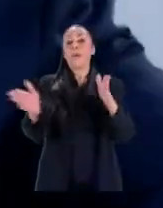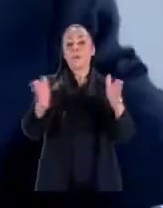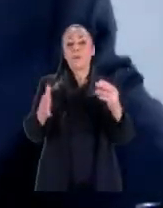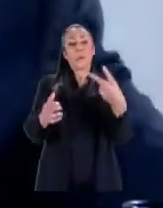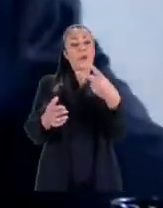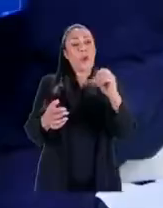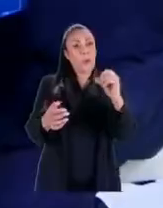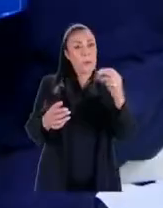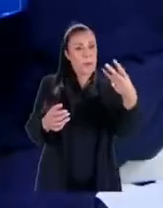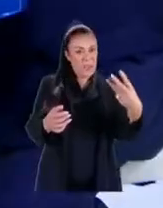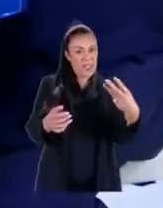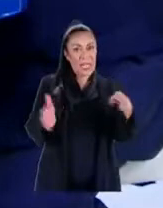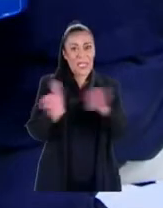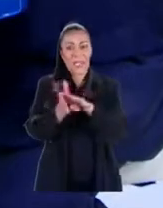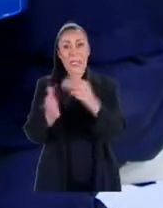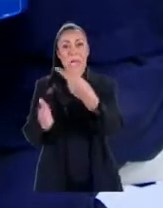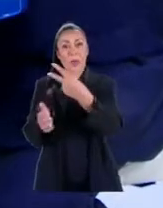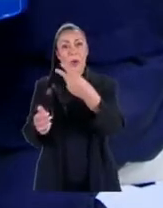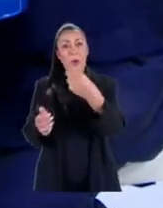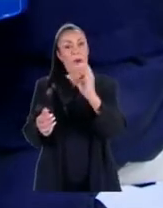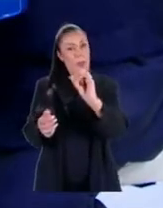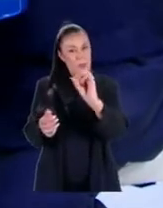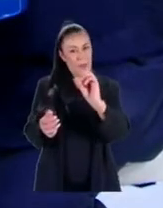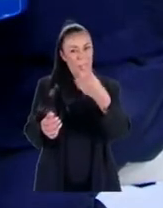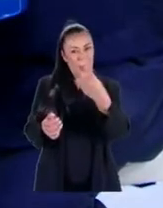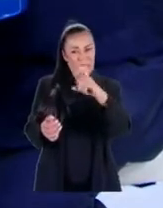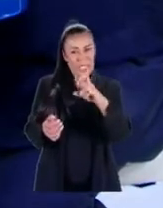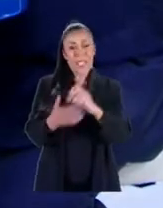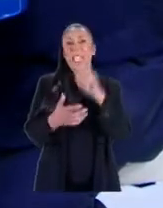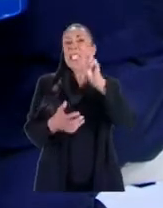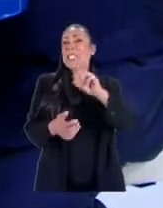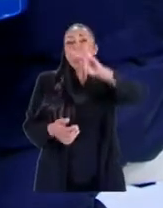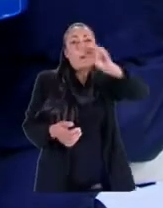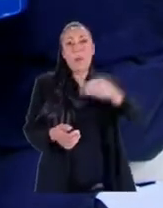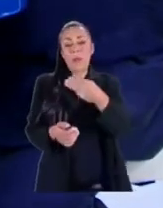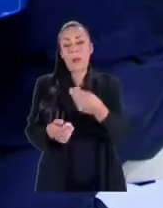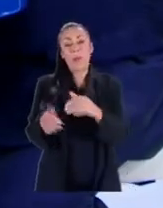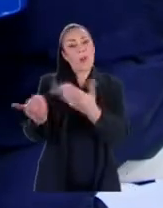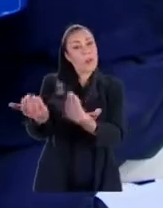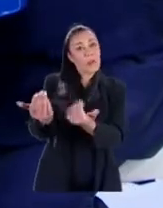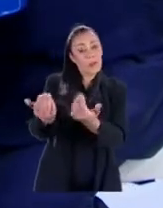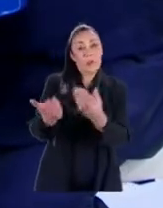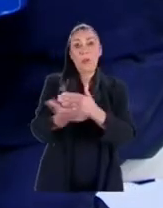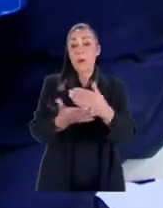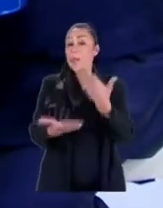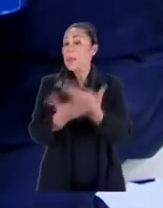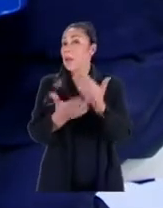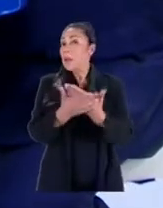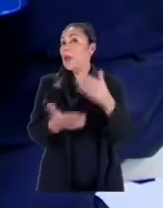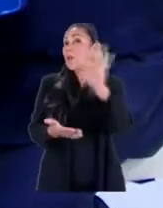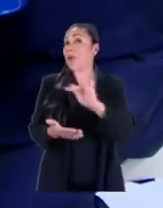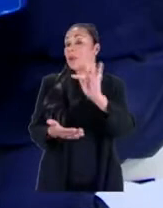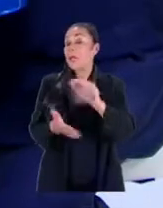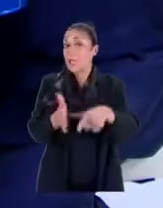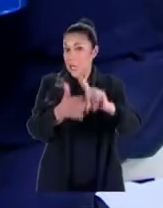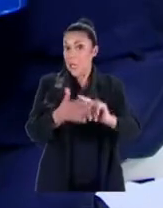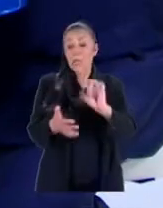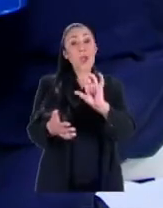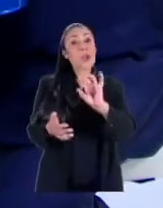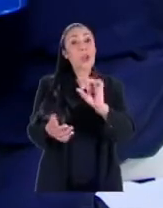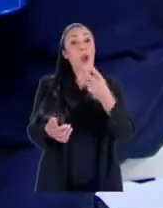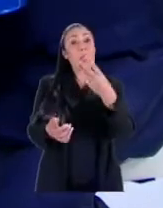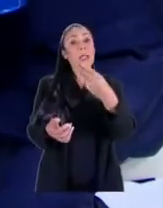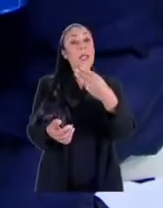nós colocamos 5 milhões de novos jovens na universidade? Só tinha 3 milhões e meio, Ratinho. E nós vamos fazer